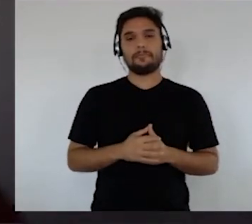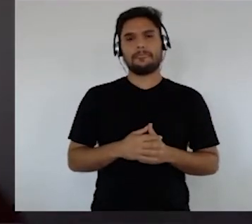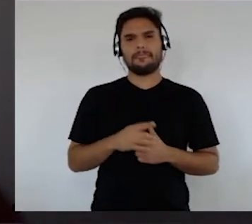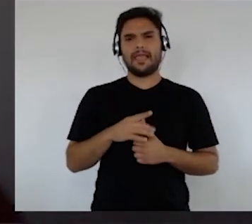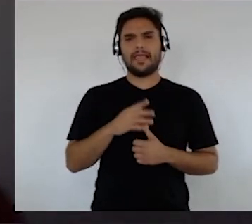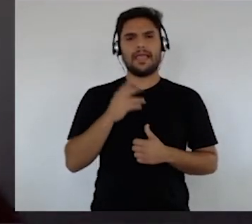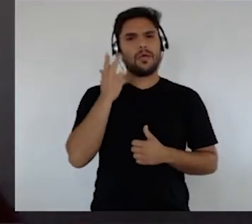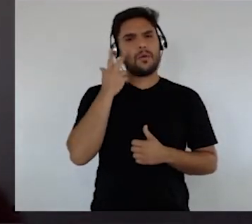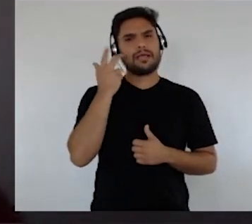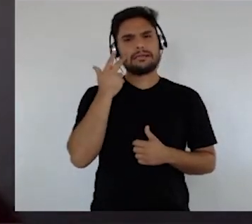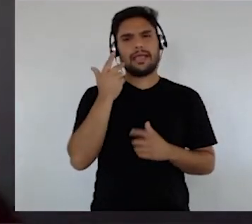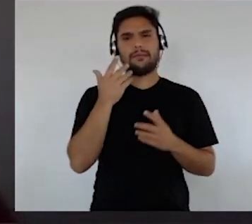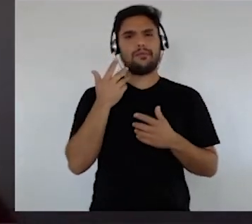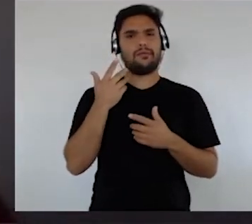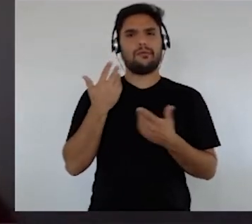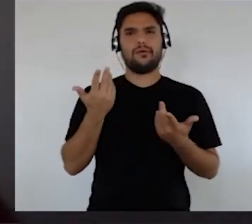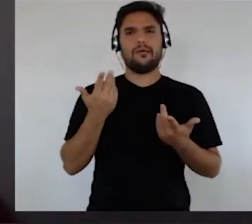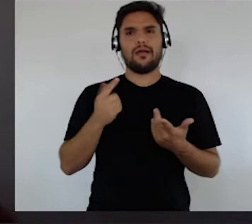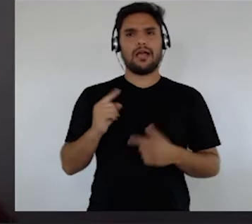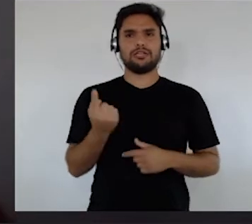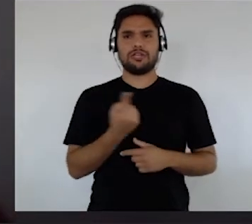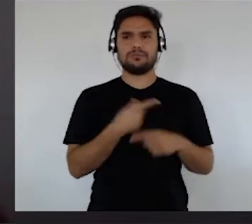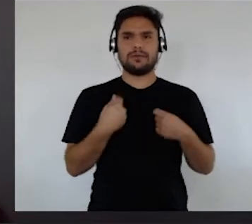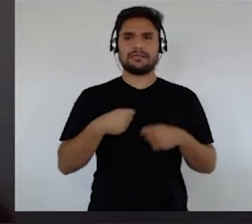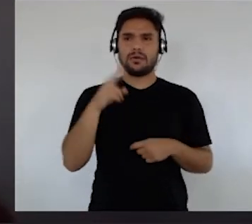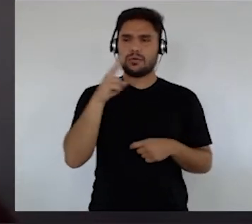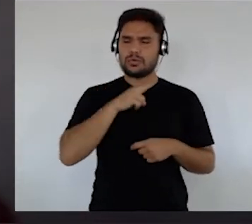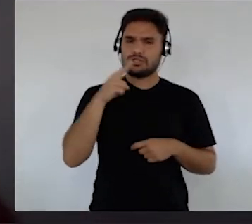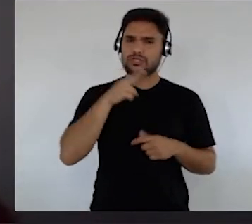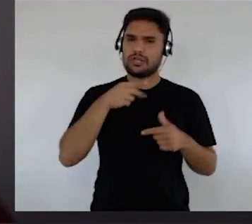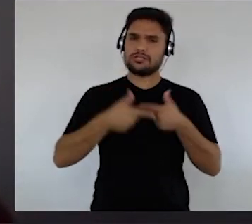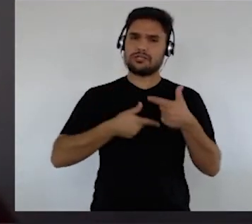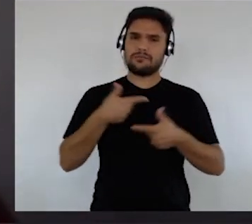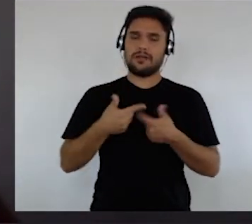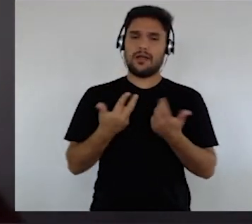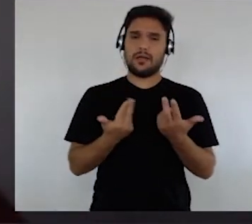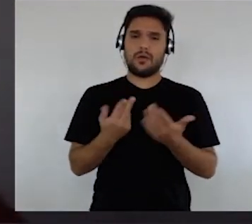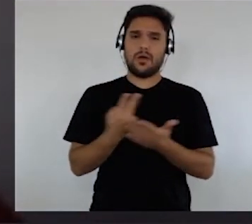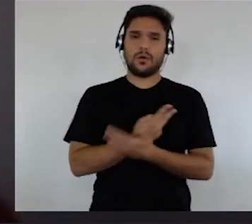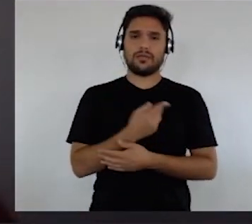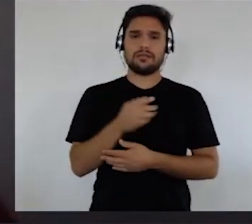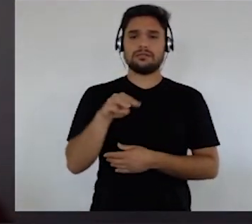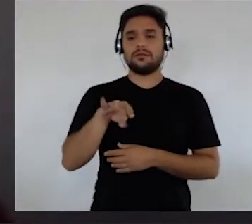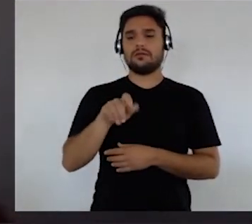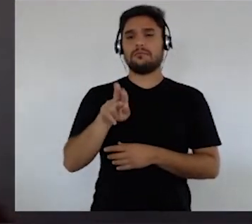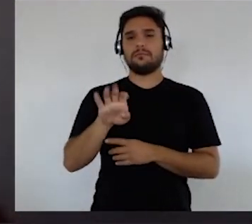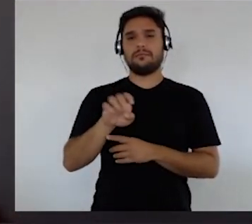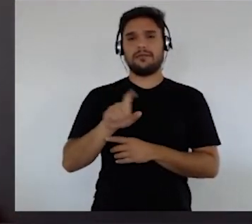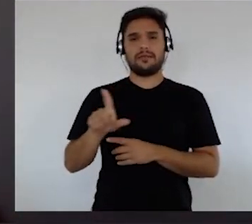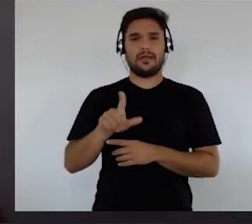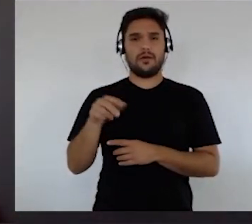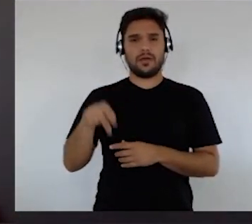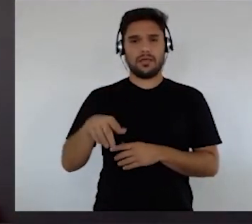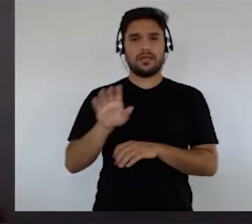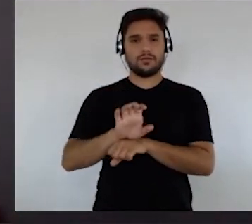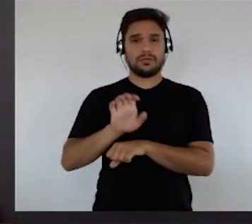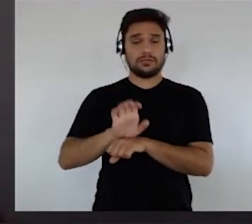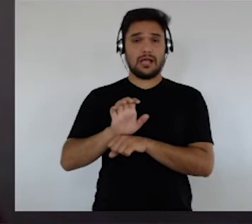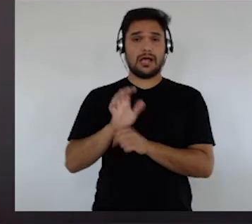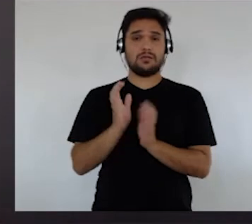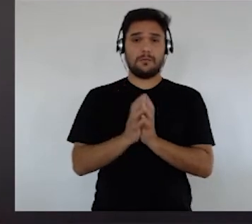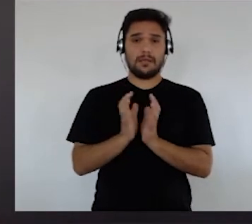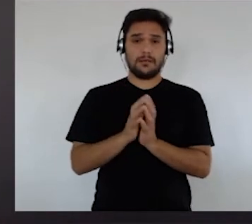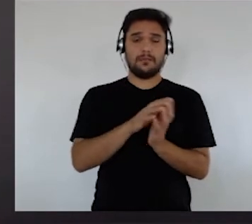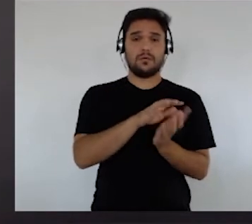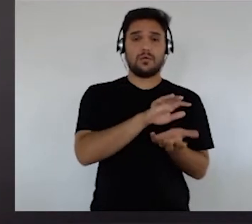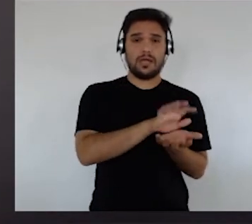da necessidade urgente de a gente estar trabalhando isso, como foi o caso que aconteceu, o caso Miguel, aqui no estado de Pernambuco, no